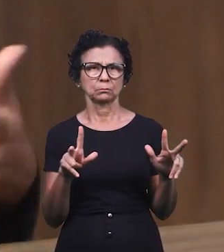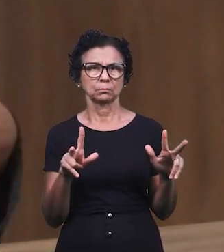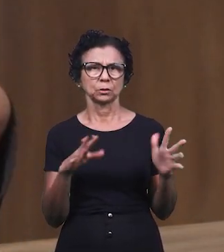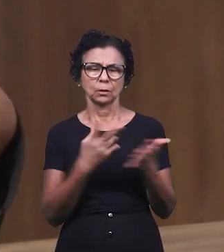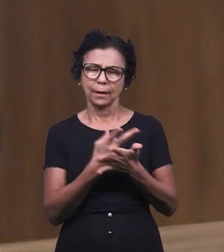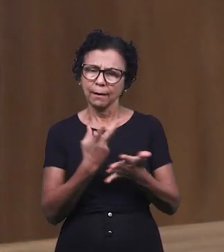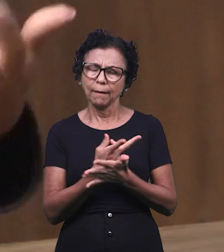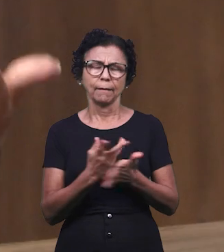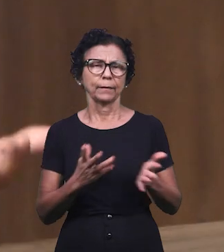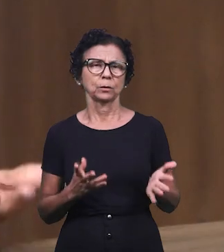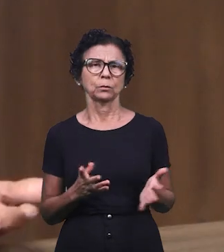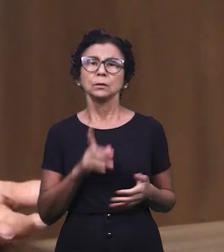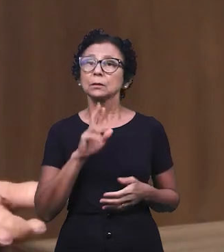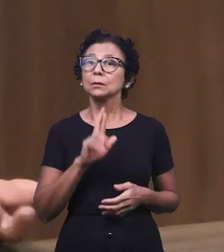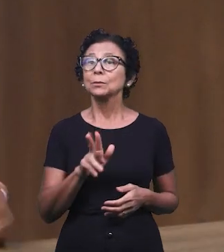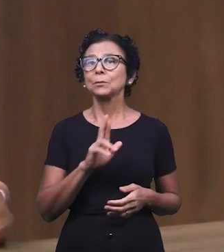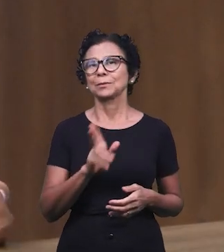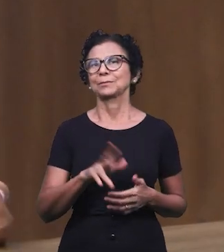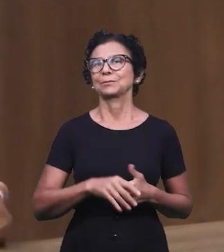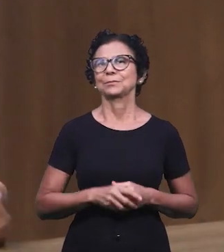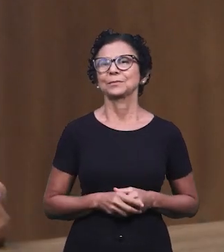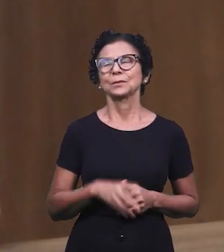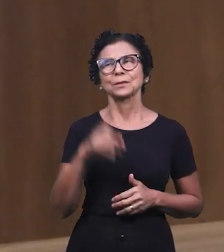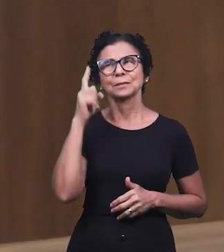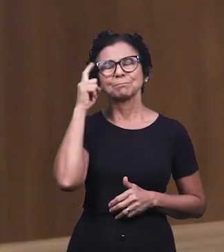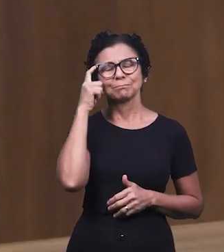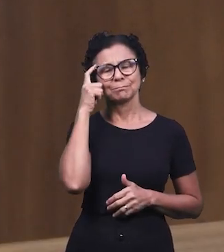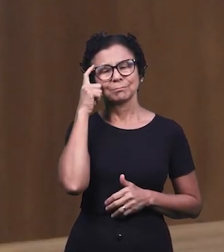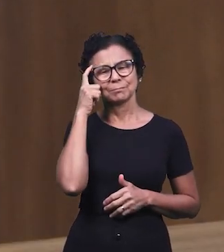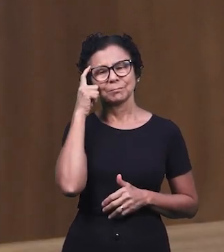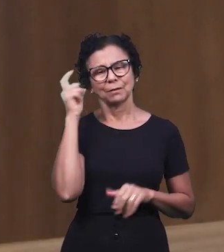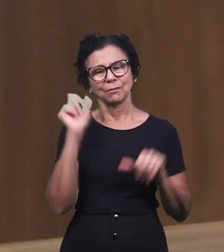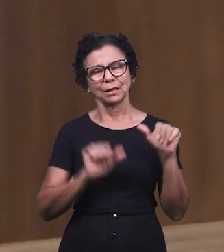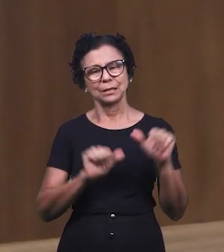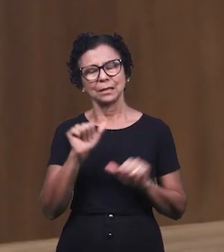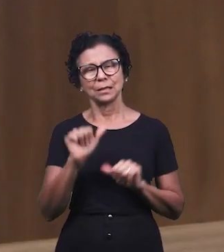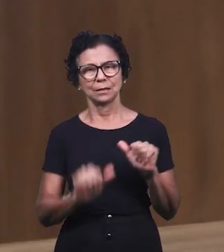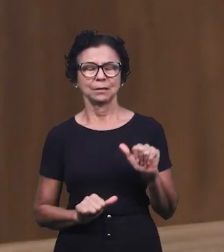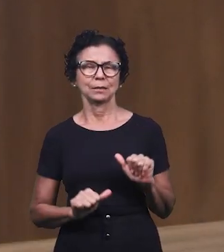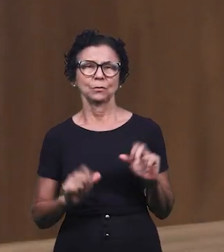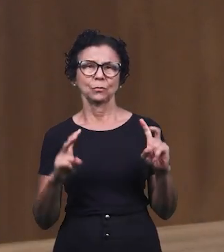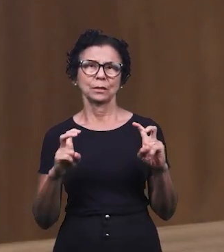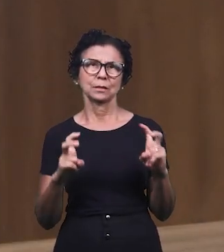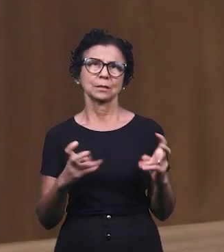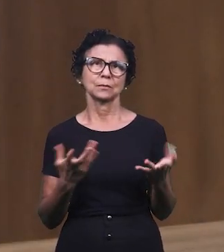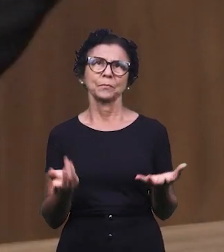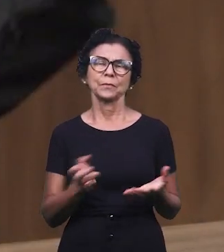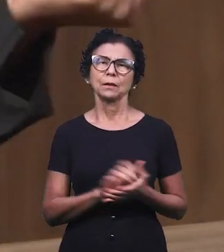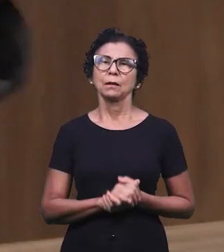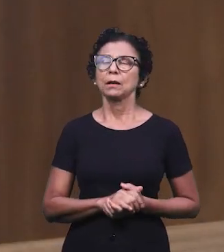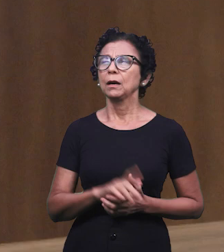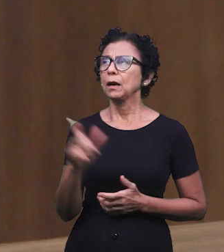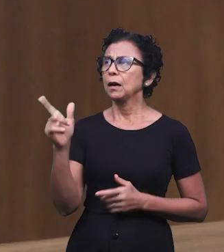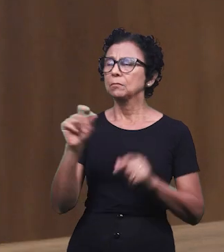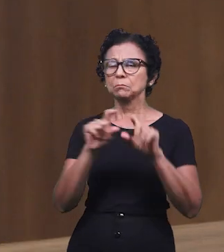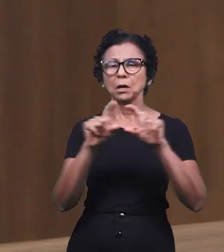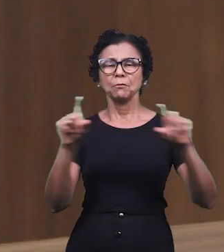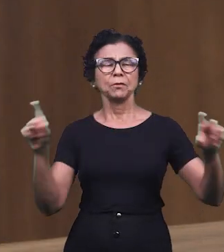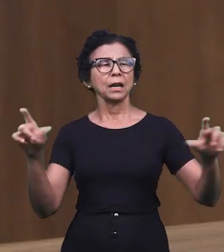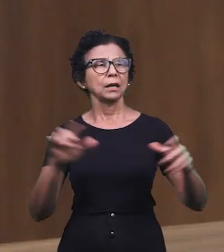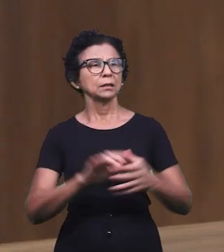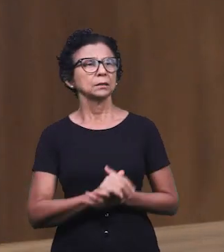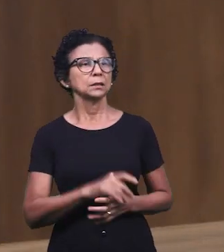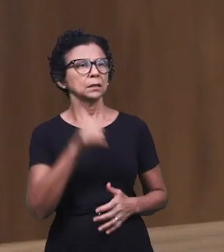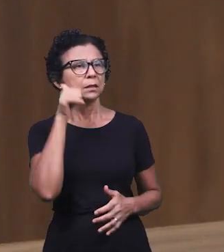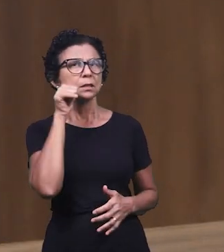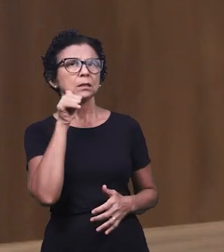os irmãos a pensarem sobre, né, o assunto, porque não é tão simples assim eu pegar a noiva, como o Cidinho falou,